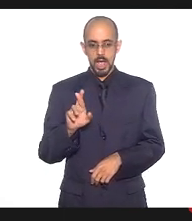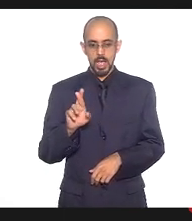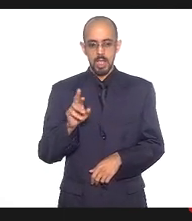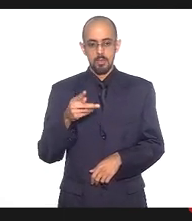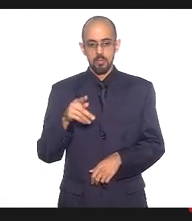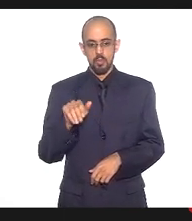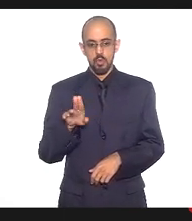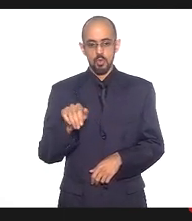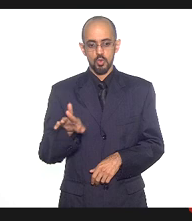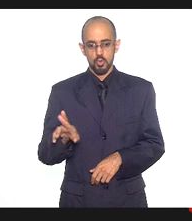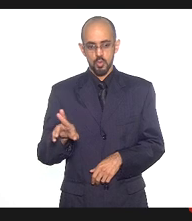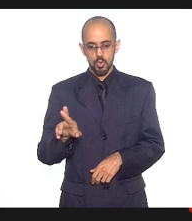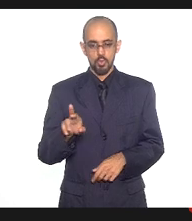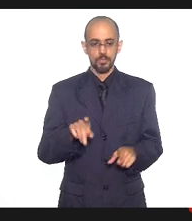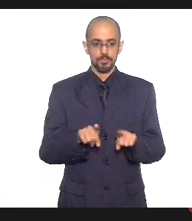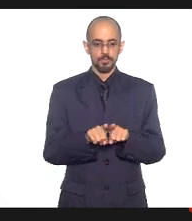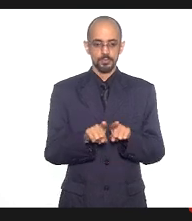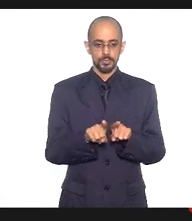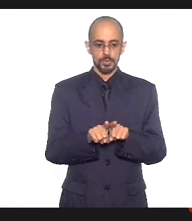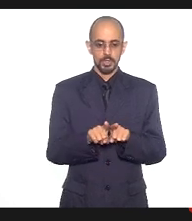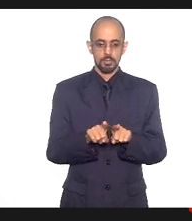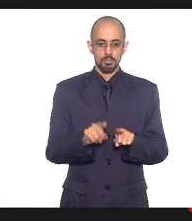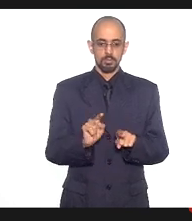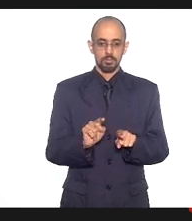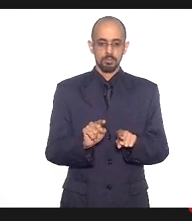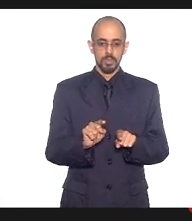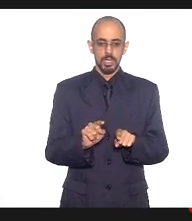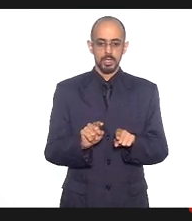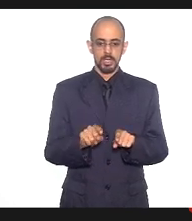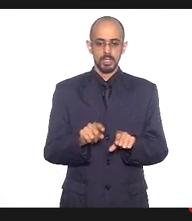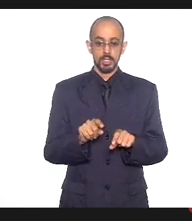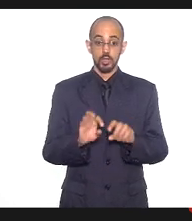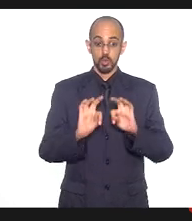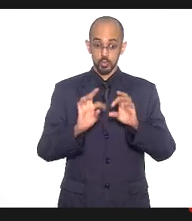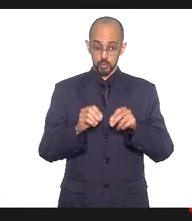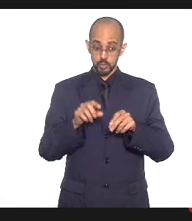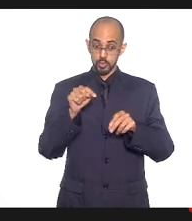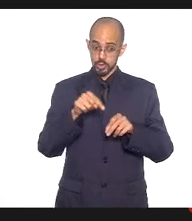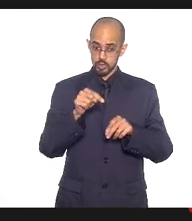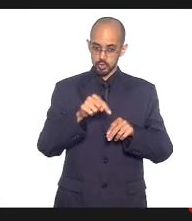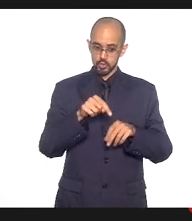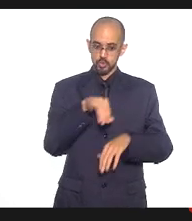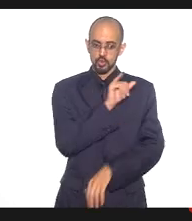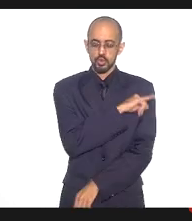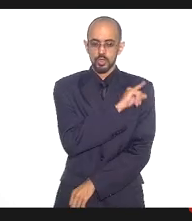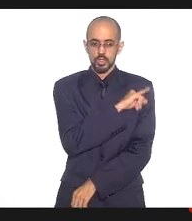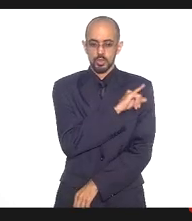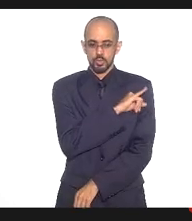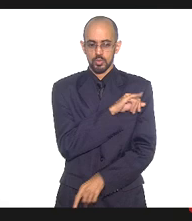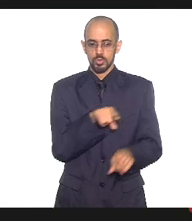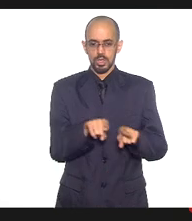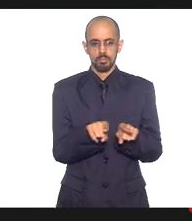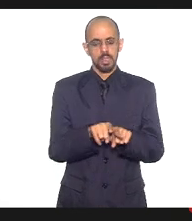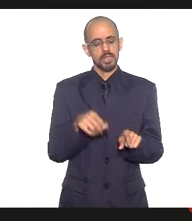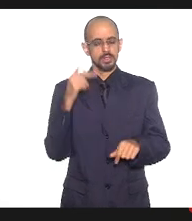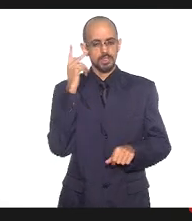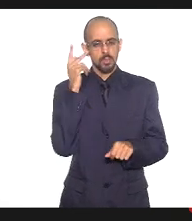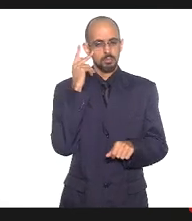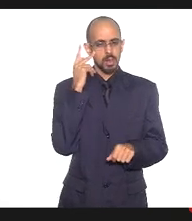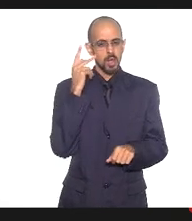exploração, e também isso tudo no Rio de Janeiro e ainda em São Paulo, o